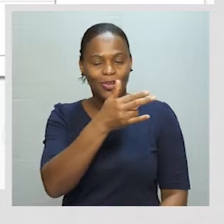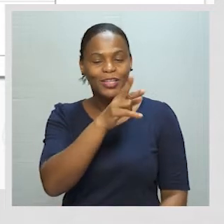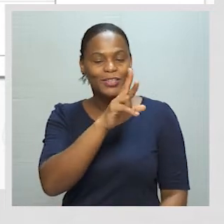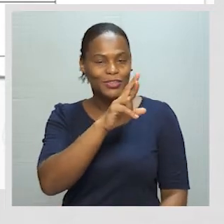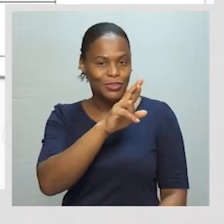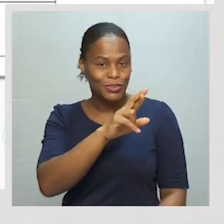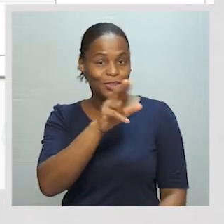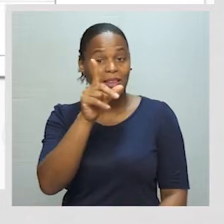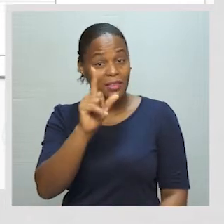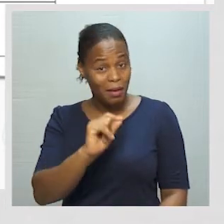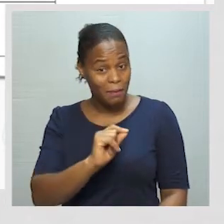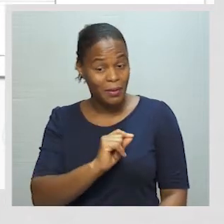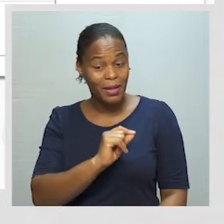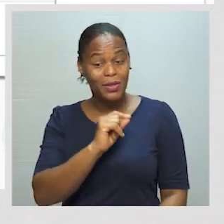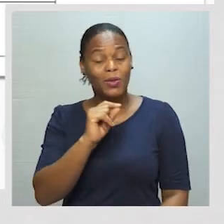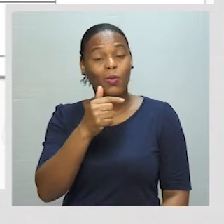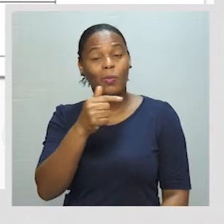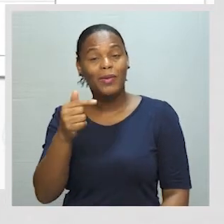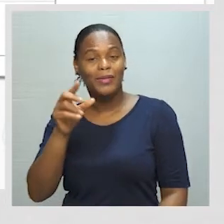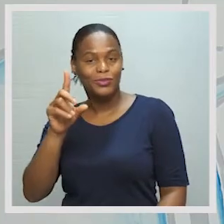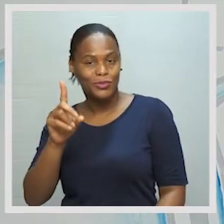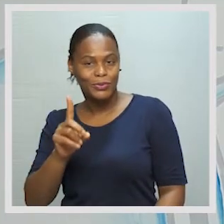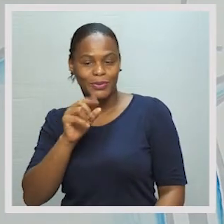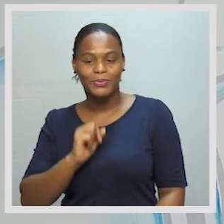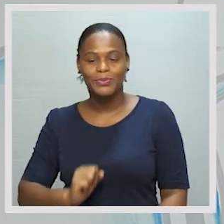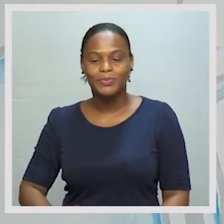2x e o menos 6.